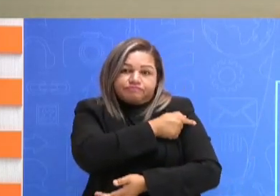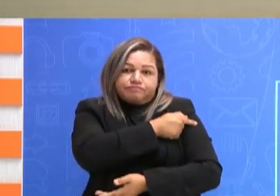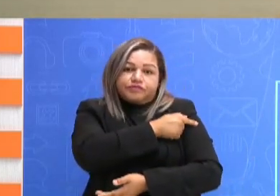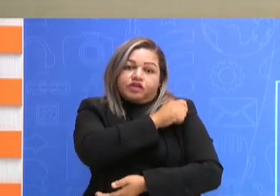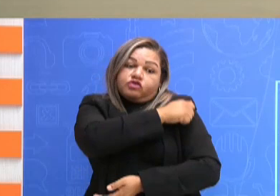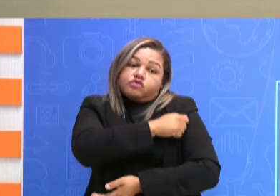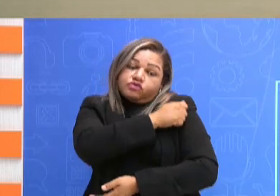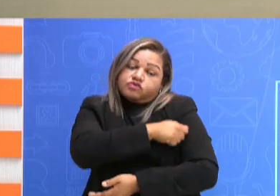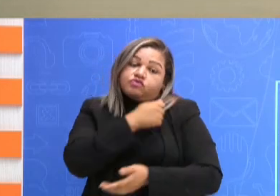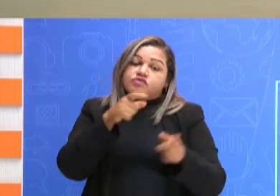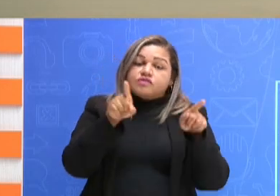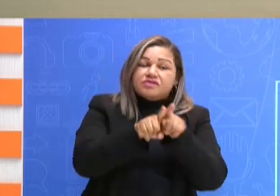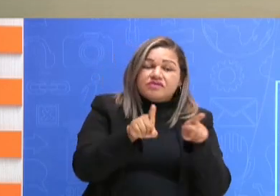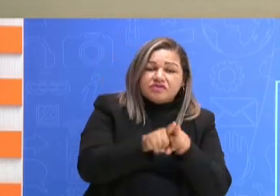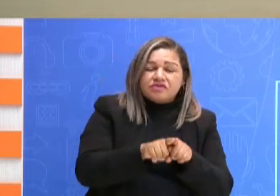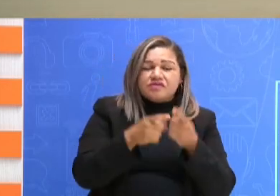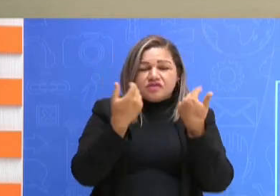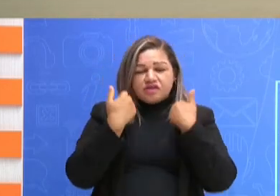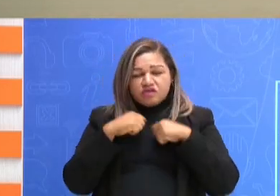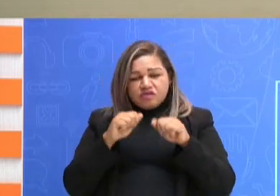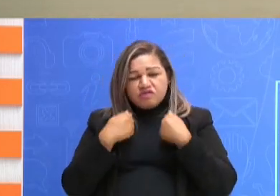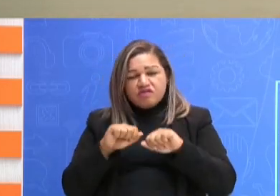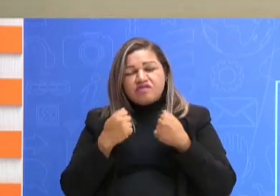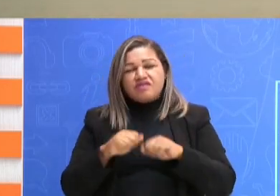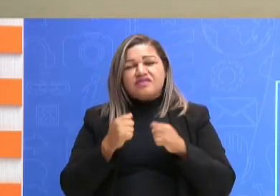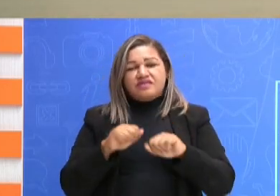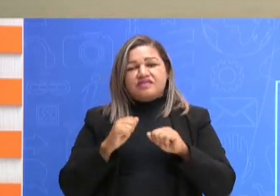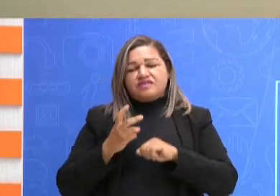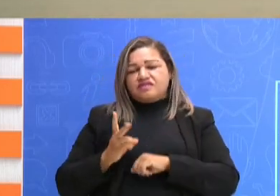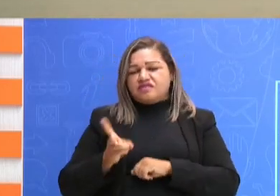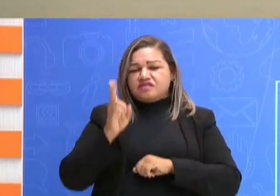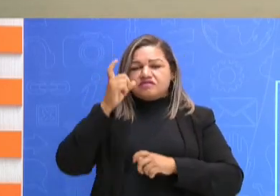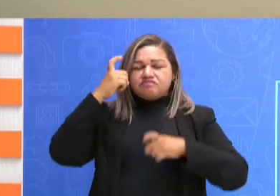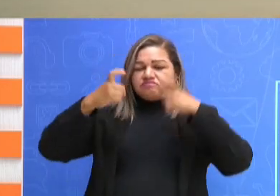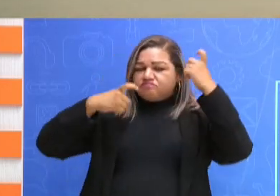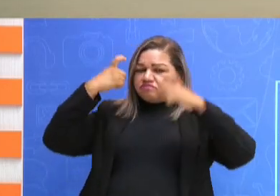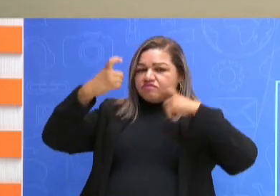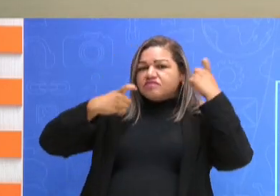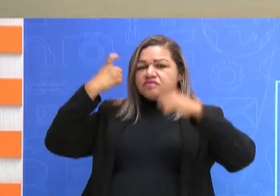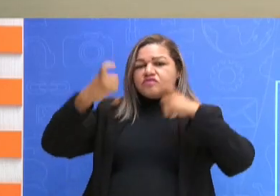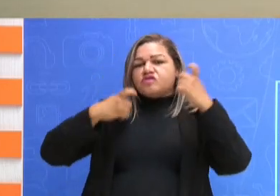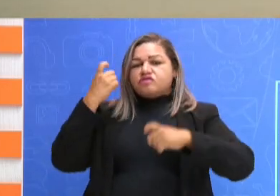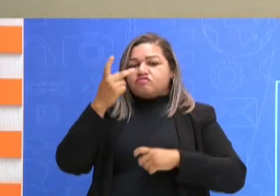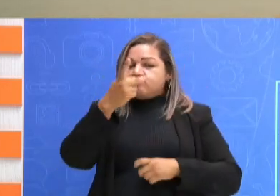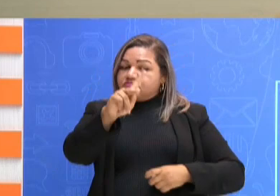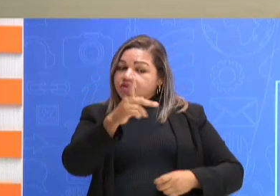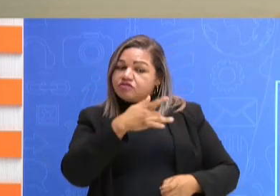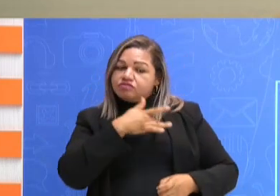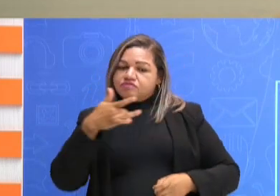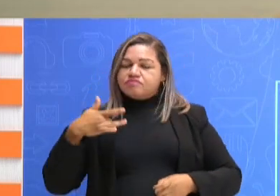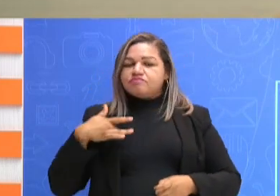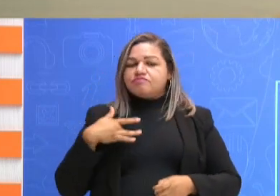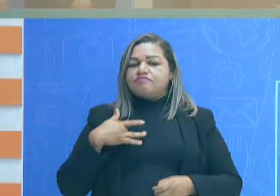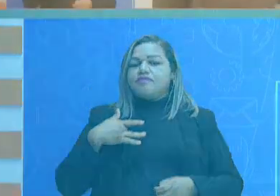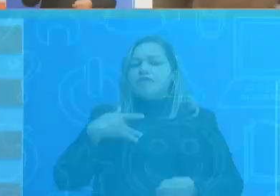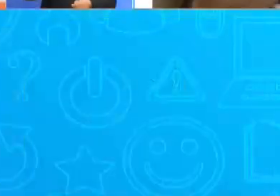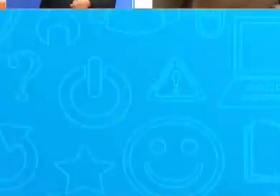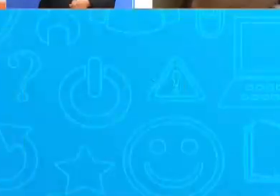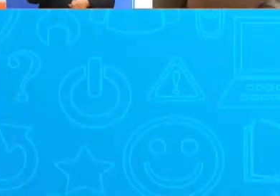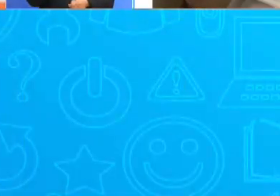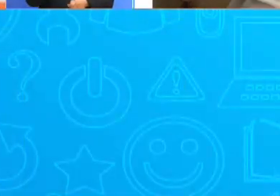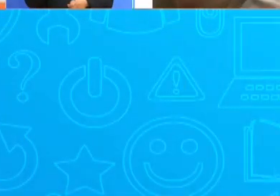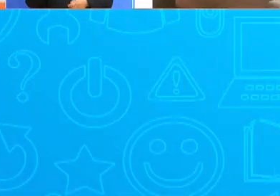nossos alunos. Então, assim, eu preciso e eu vou sempre me preocupar, Maico, com a tua saúde. Em primeiro lugar, a tua